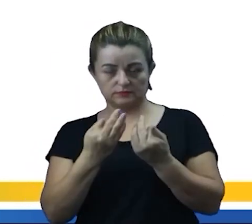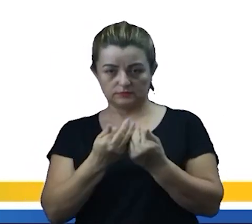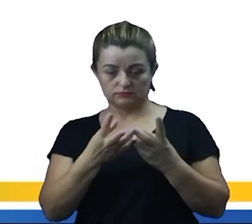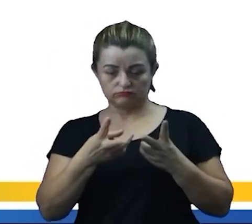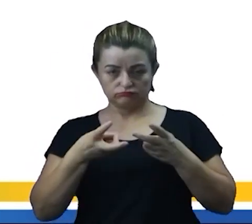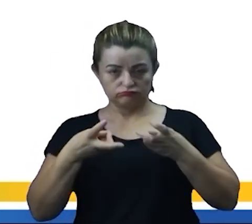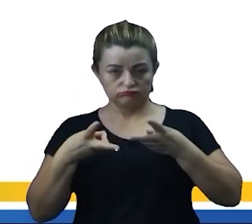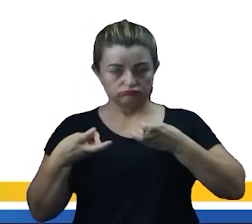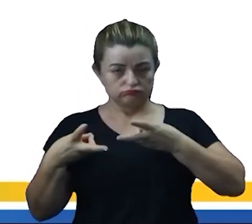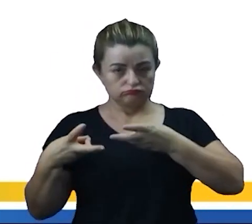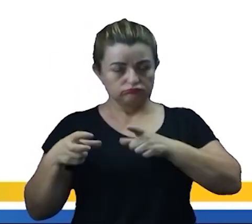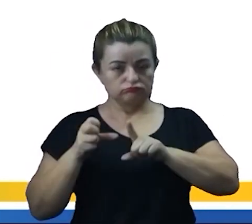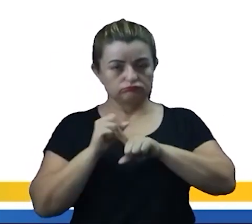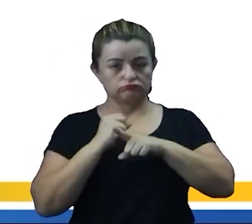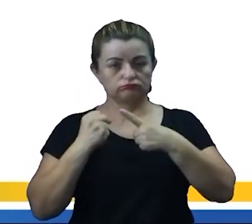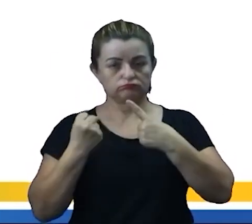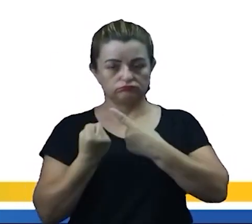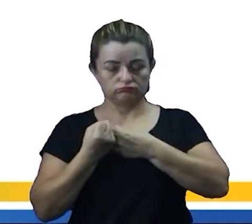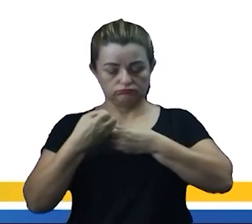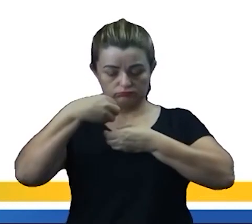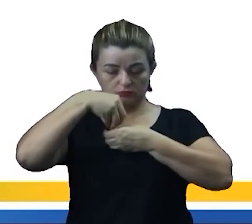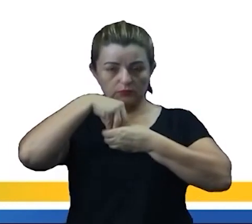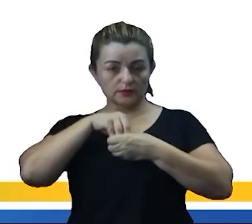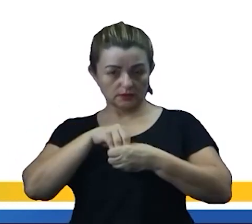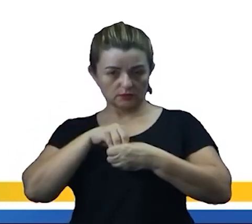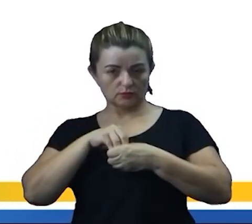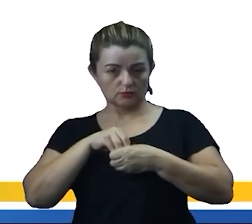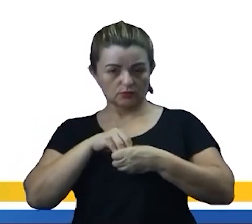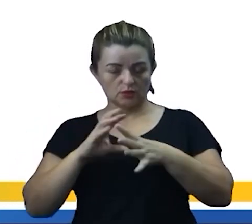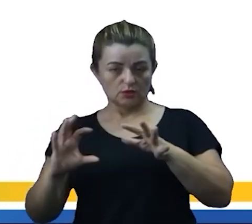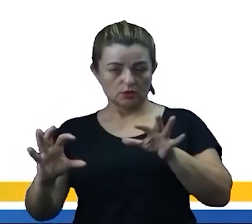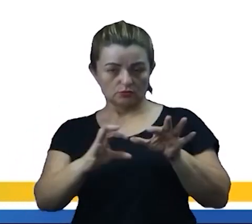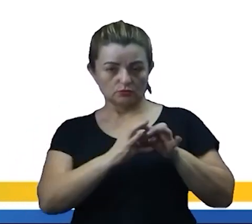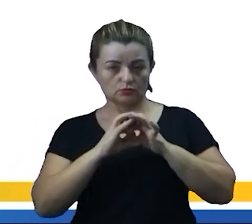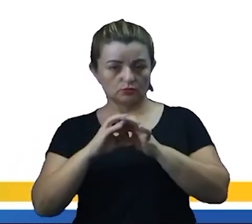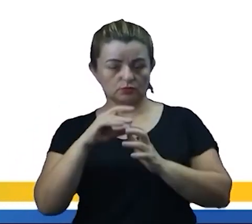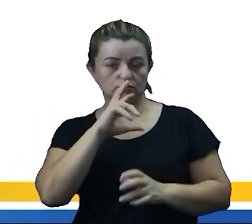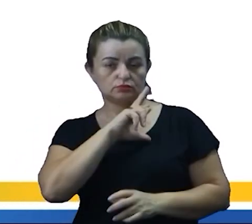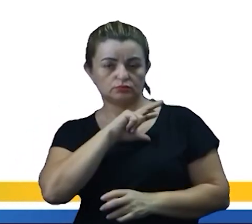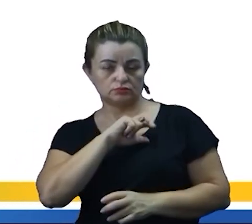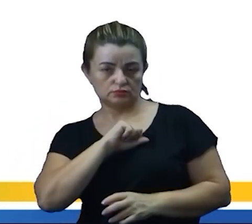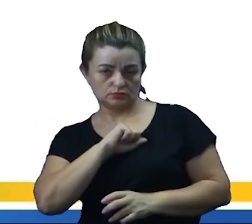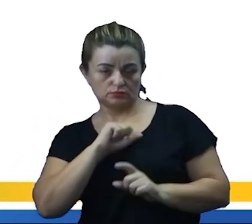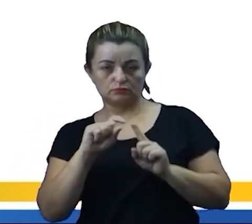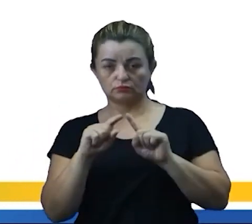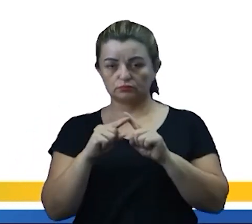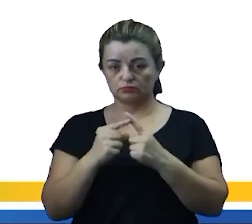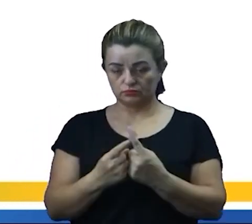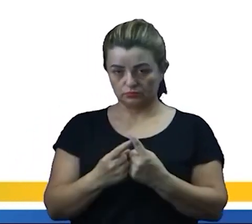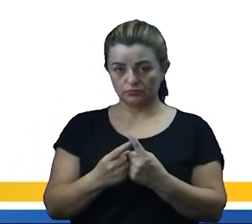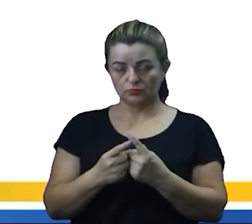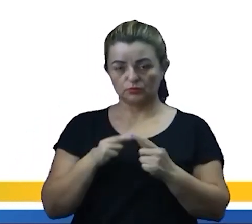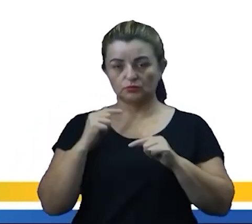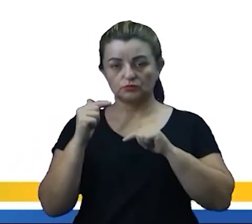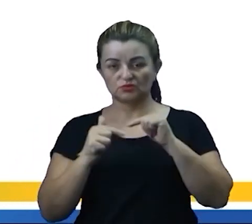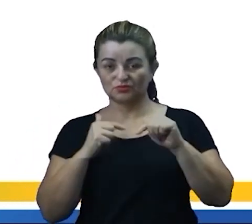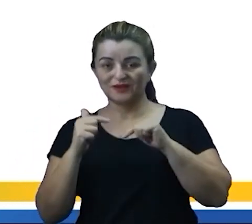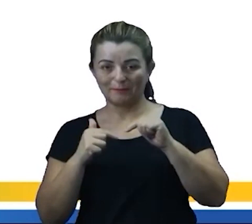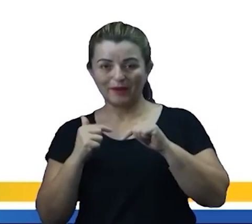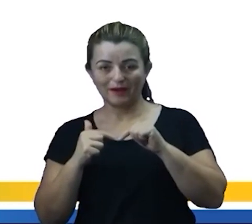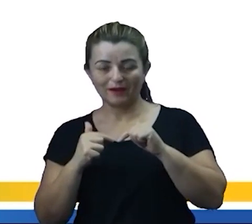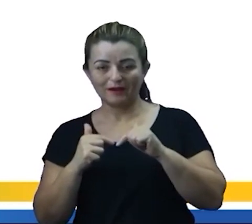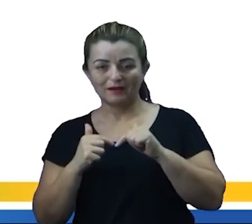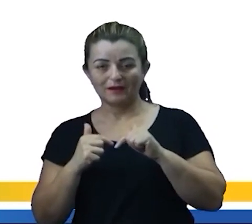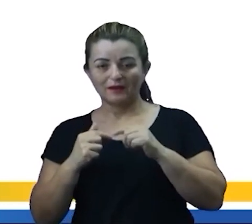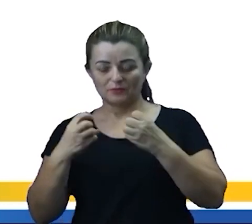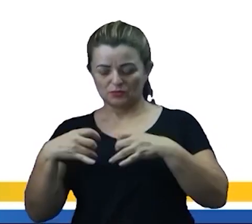sociais inseridas no contexto do romantismo, pois o trabalho ficcional do narrador desvaloriza a mulher ao